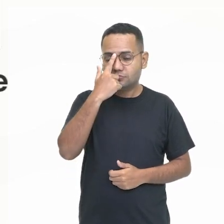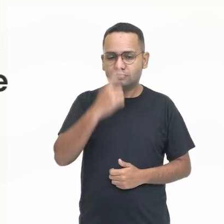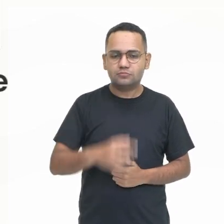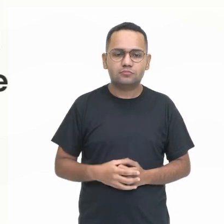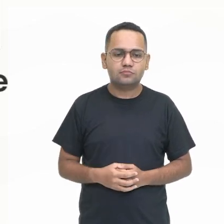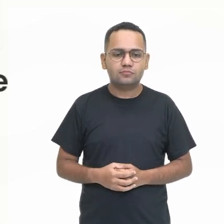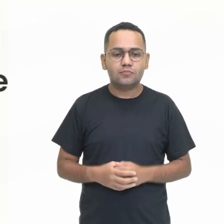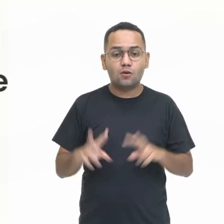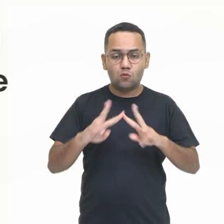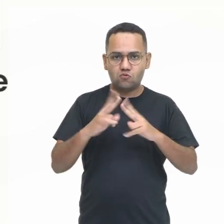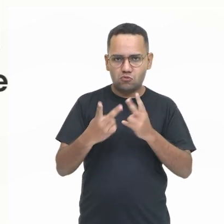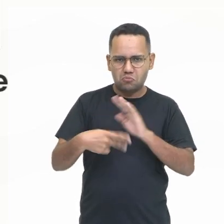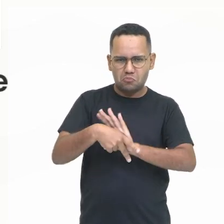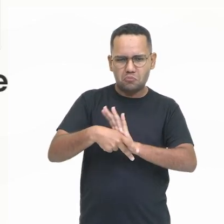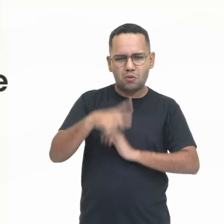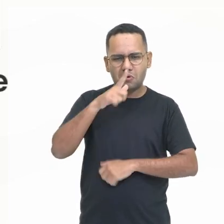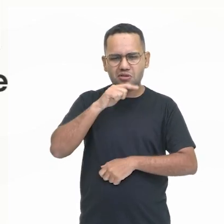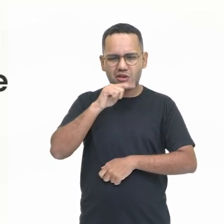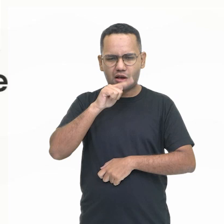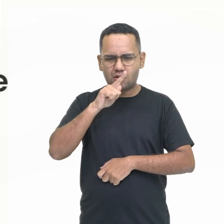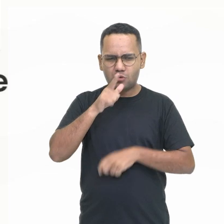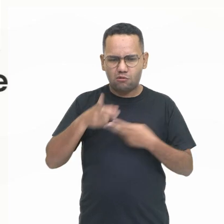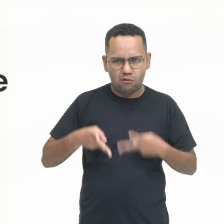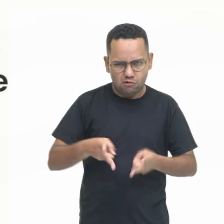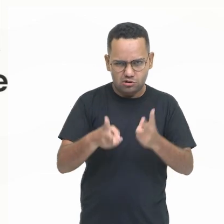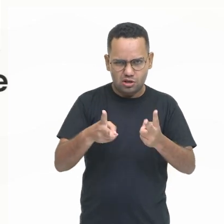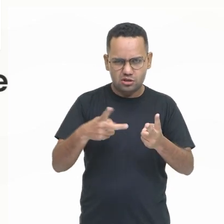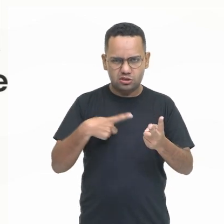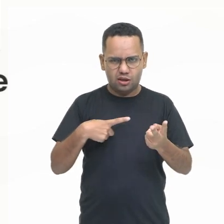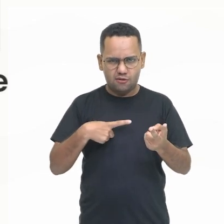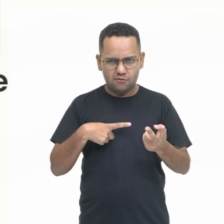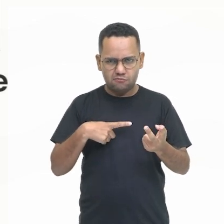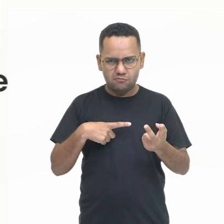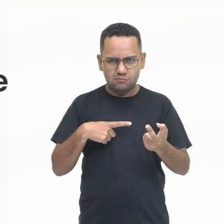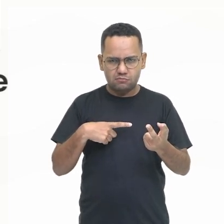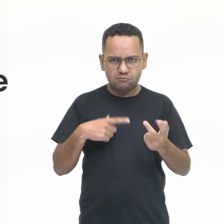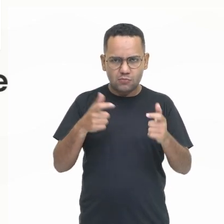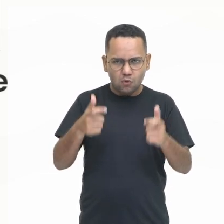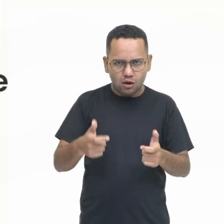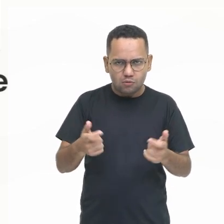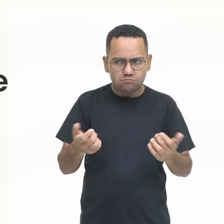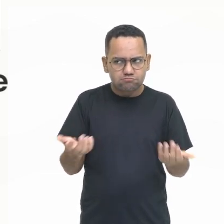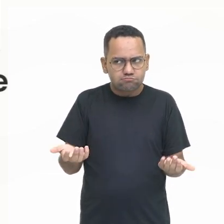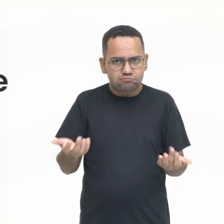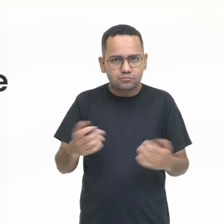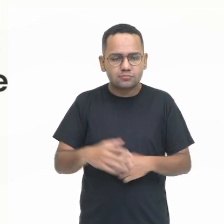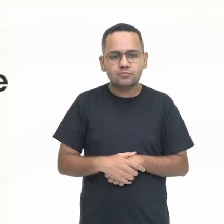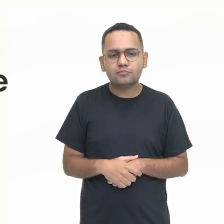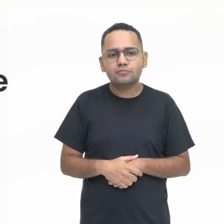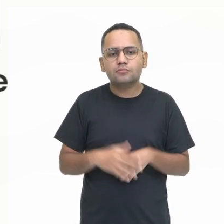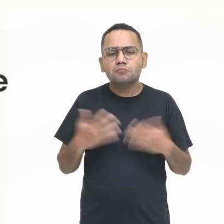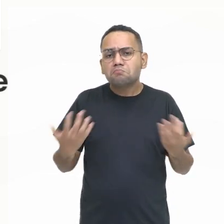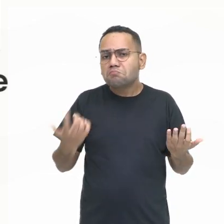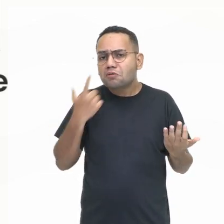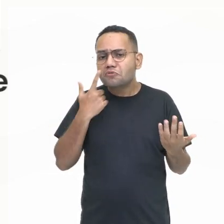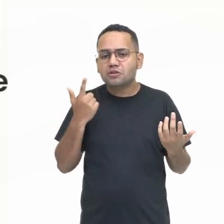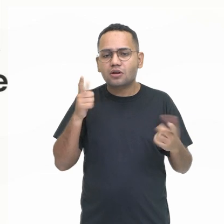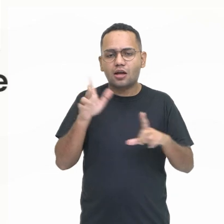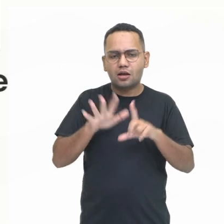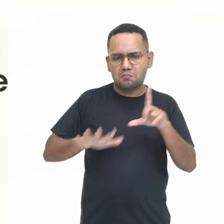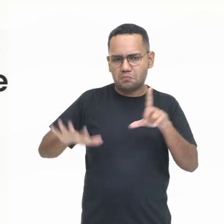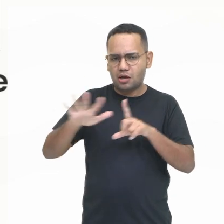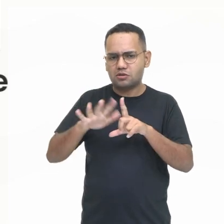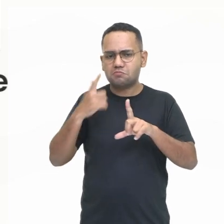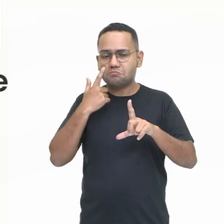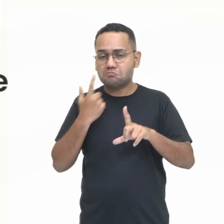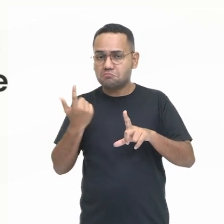o volume de água permaneceu constante no reservatório? E aí, o que você acha? De acordo com a linha que representa a quantidade de água, a